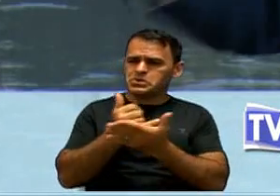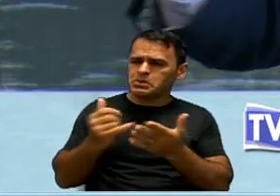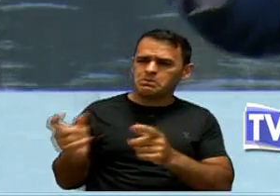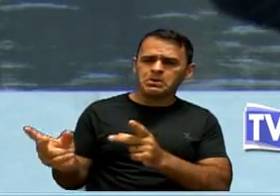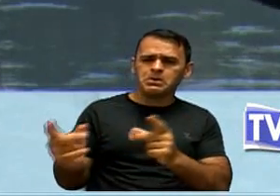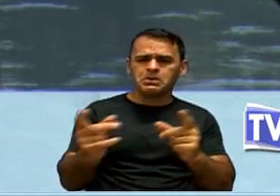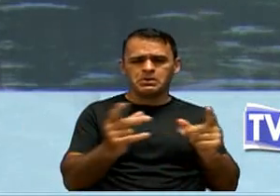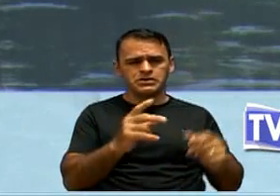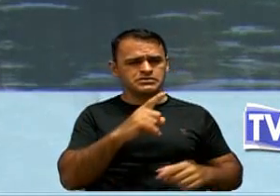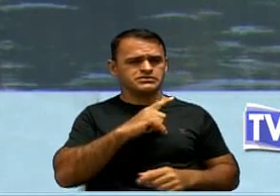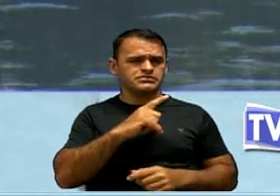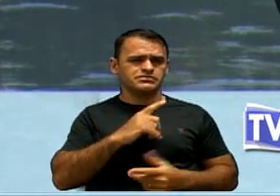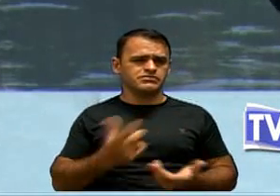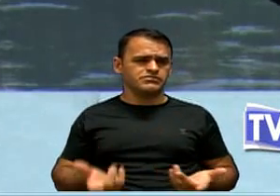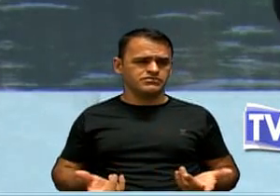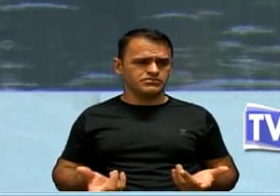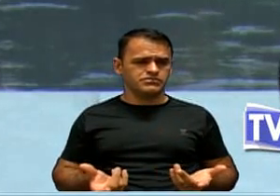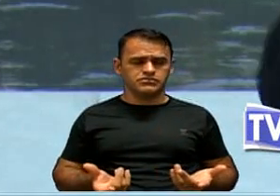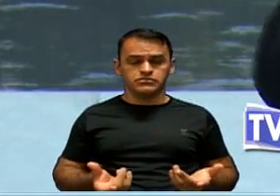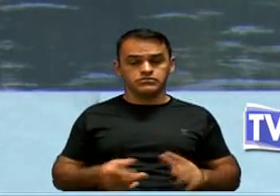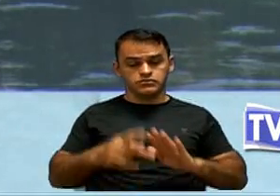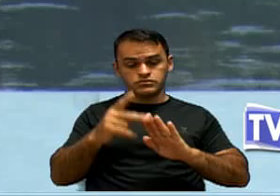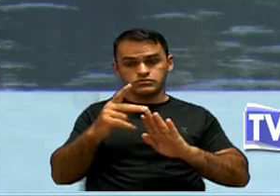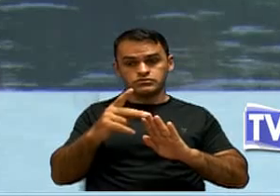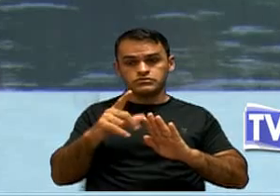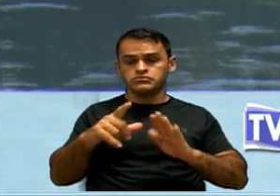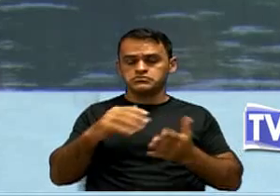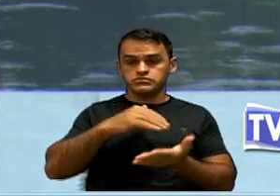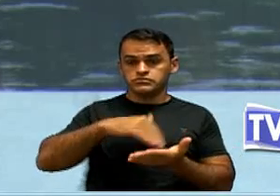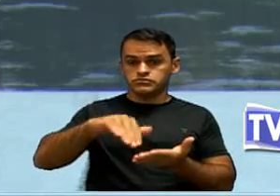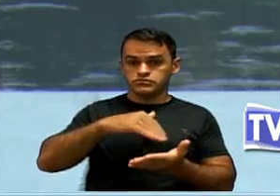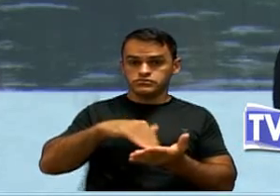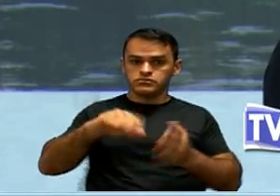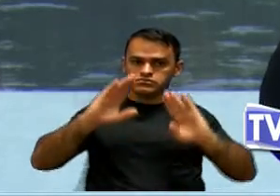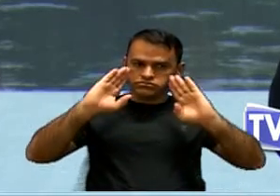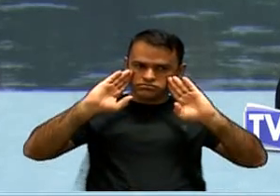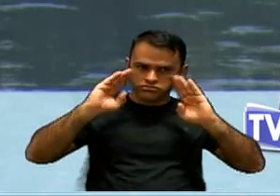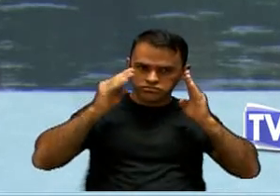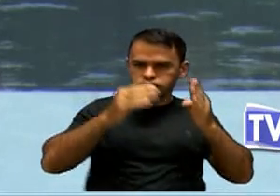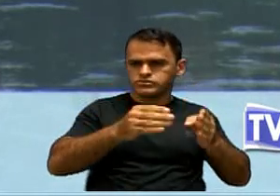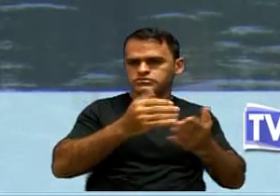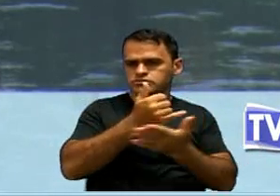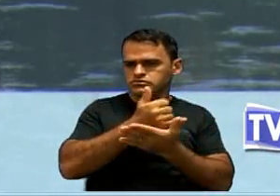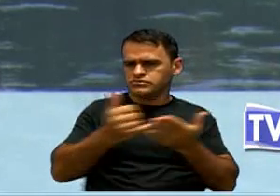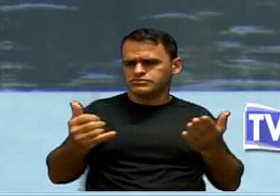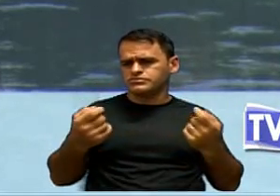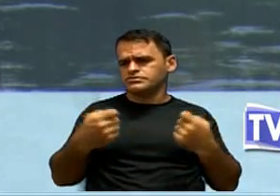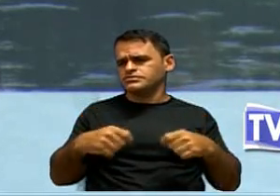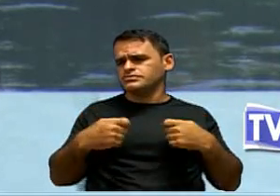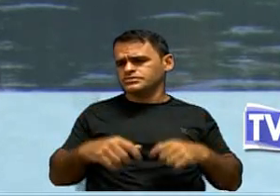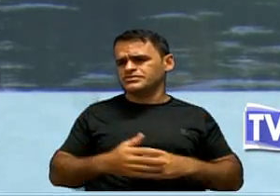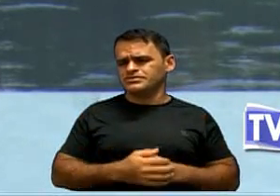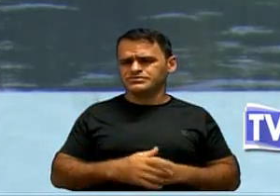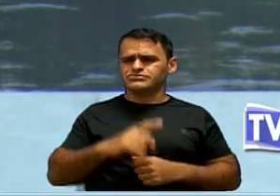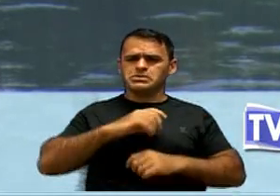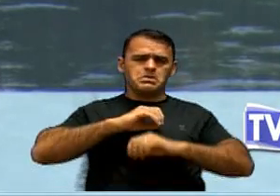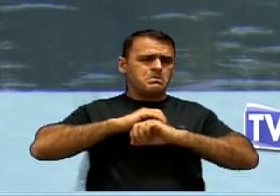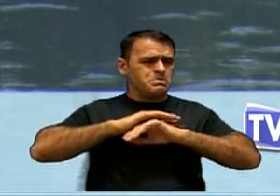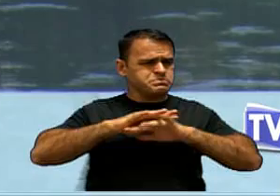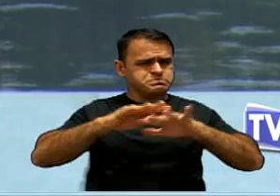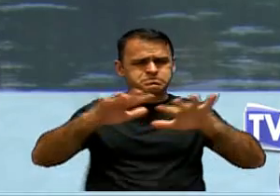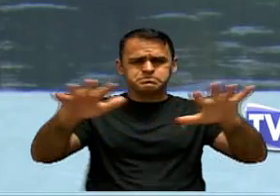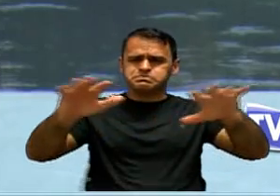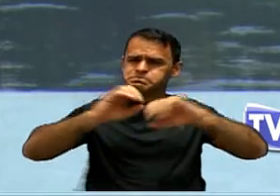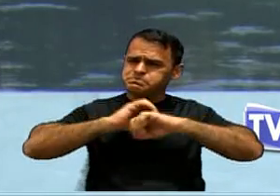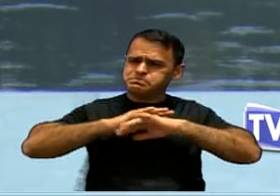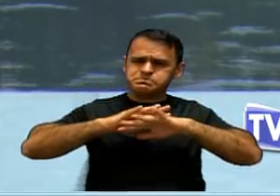vamos tirar de comissionado, mas o projeto, ter uma secretaria focado na questão das drogas, nós estamos vivendo uma epidemia, e nós estamos